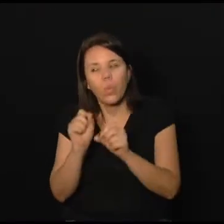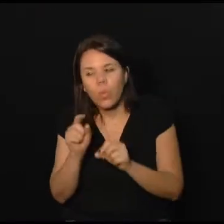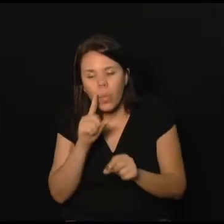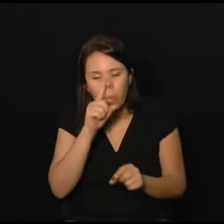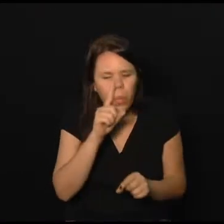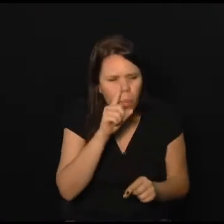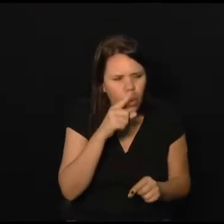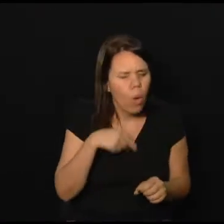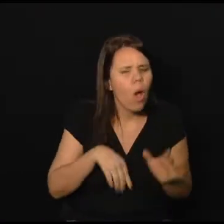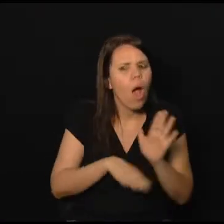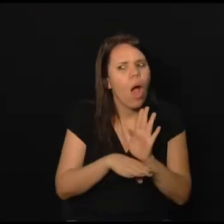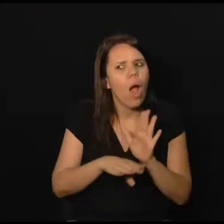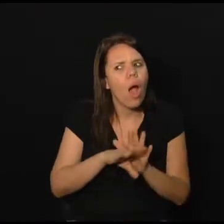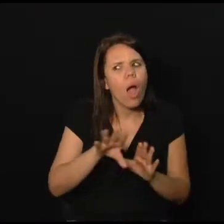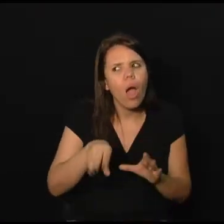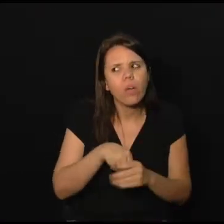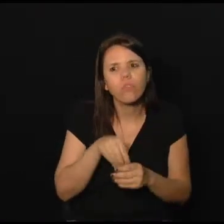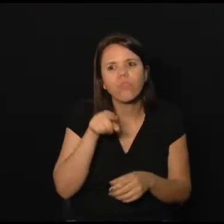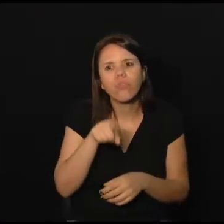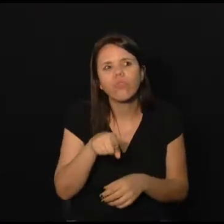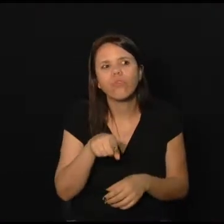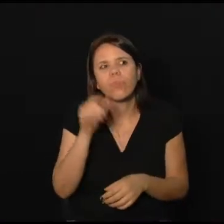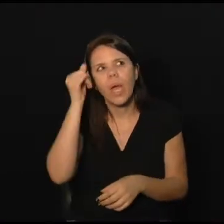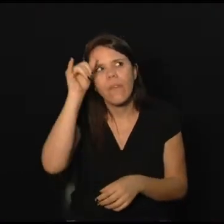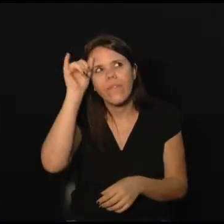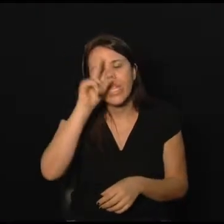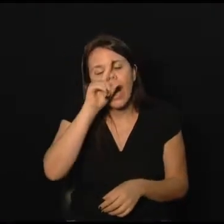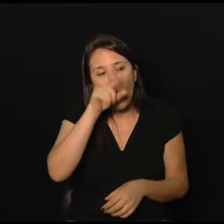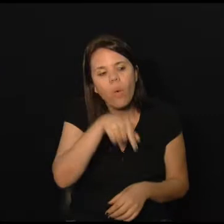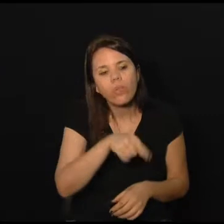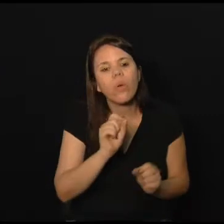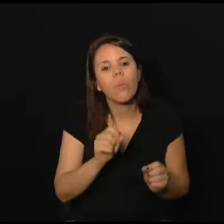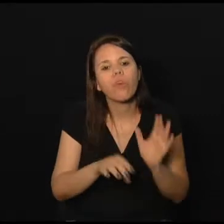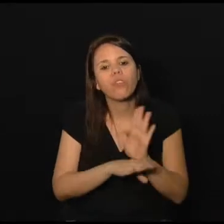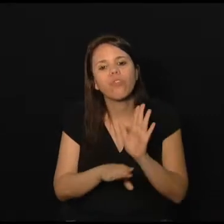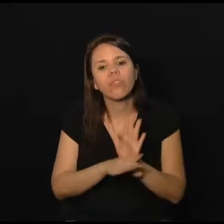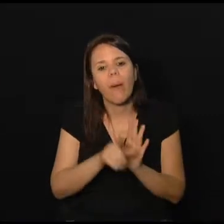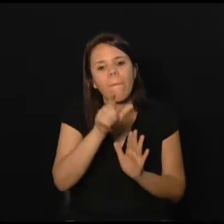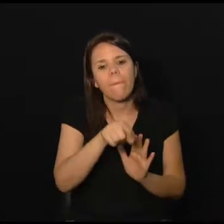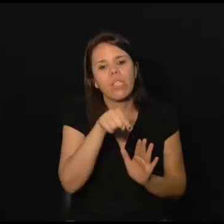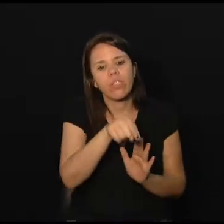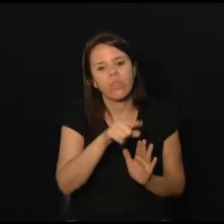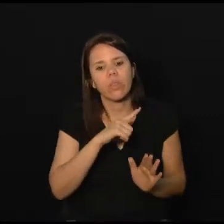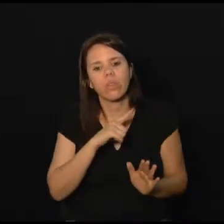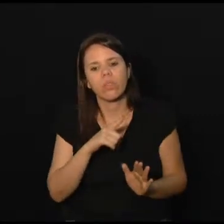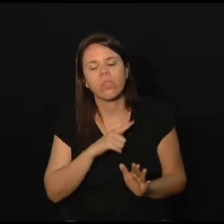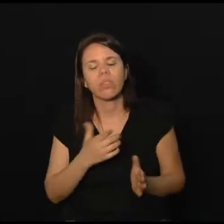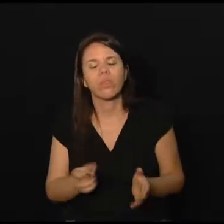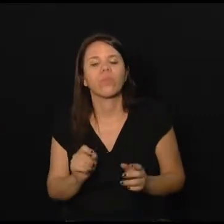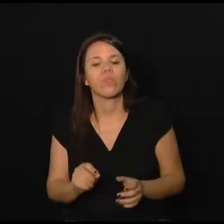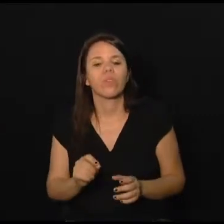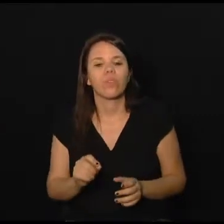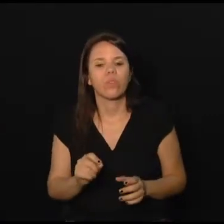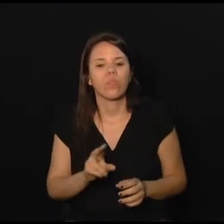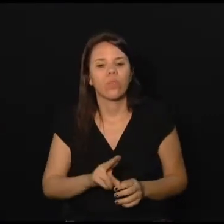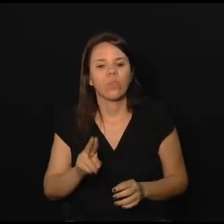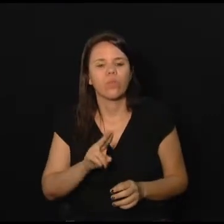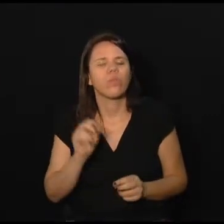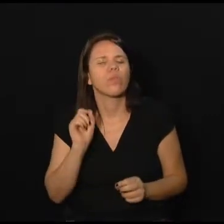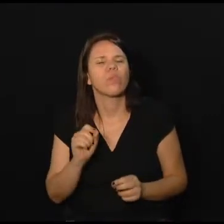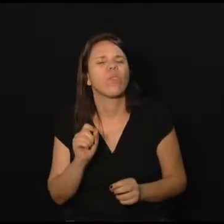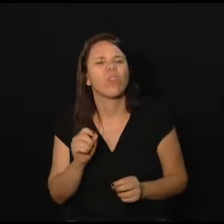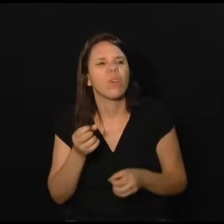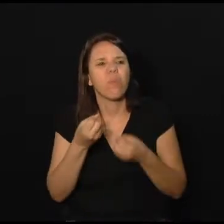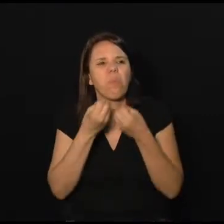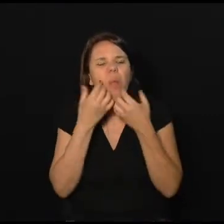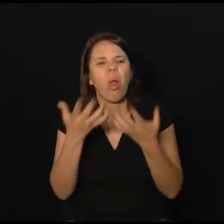eu contribuo para esse risco? O que eu contribuo para que esse dependente venha a usar como argumento?